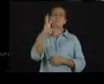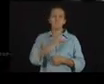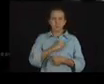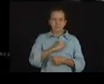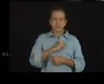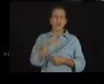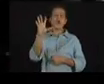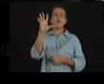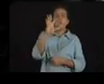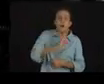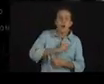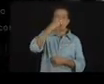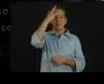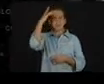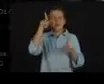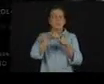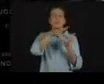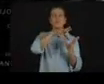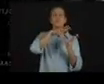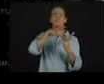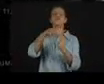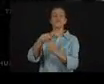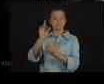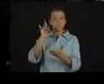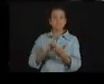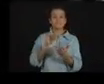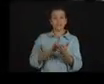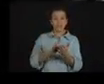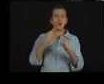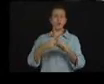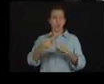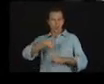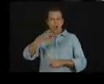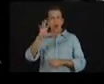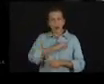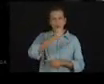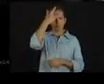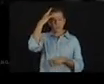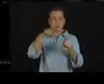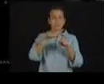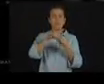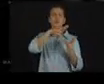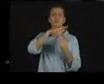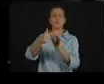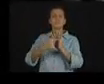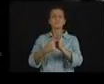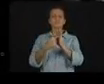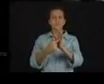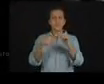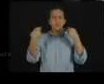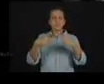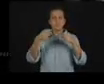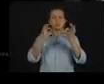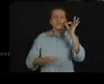amoroso. Eu amo as gentes e amo o mundo. E é porque amo as pessoas e amo o